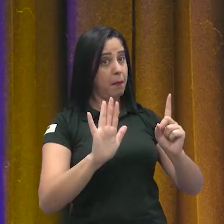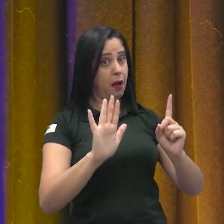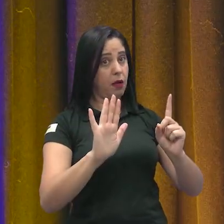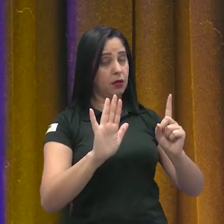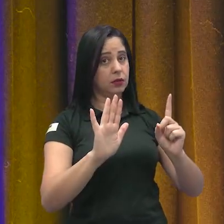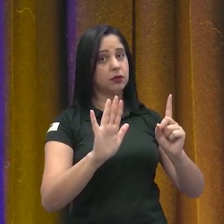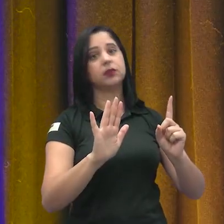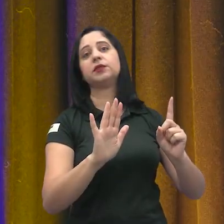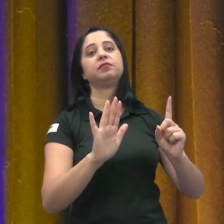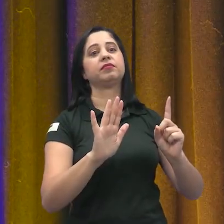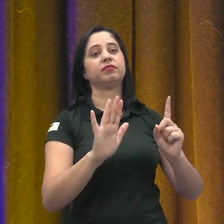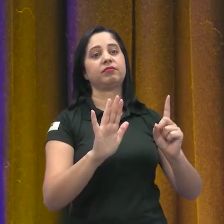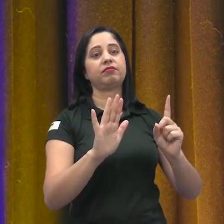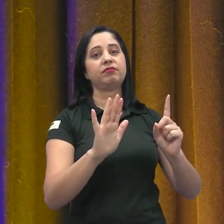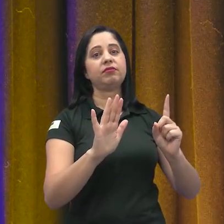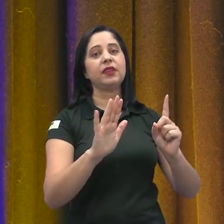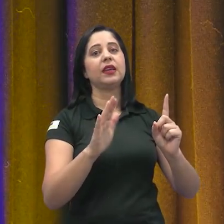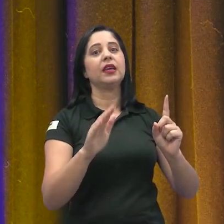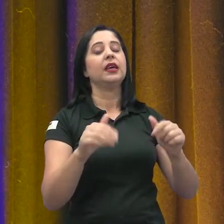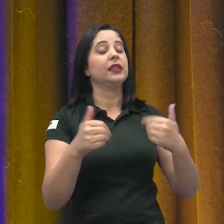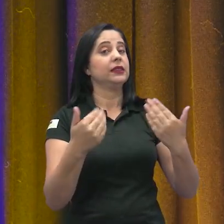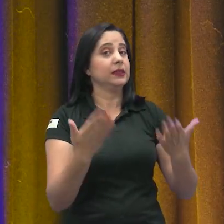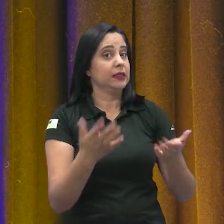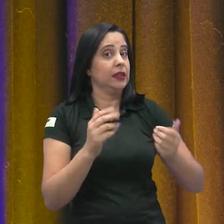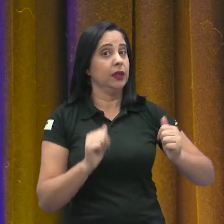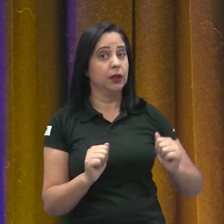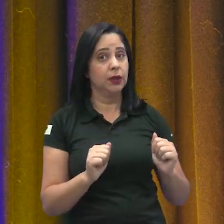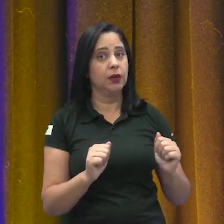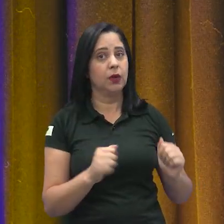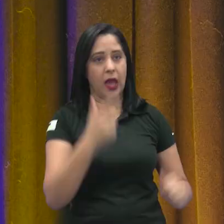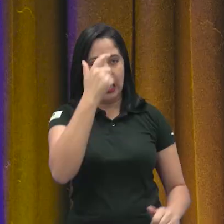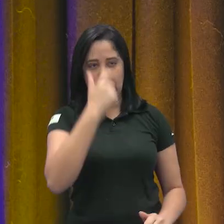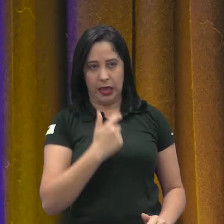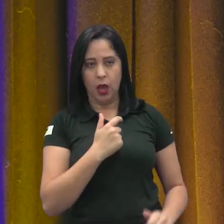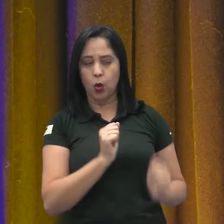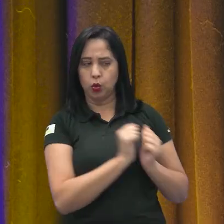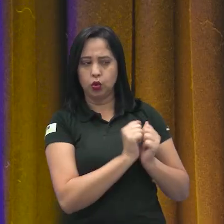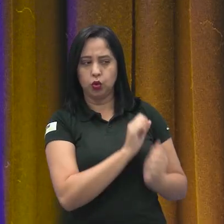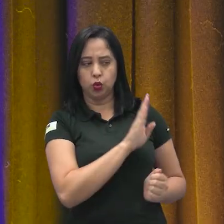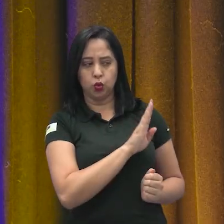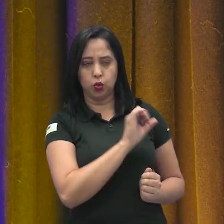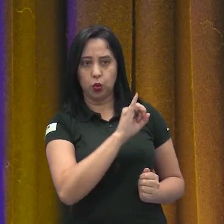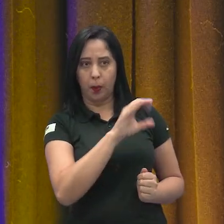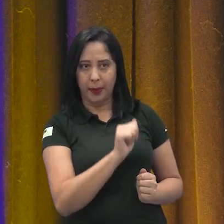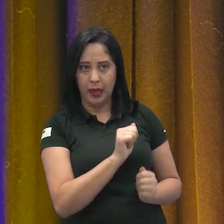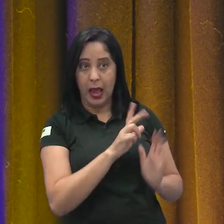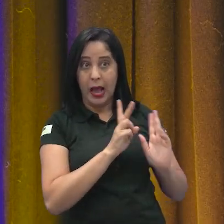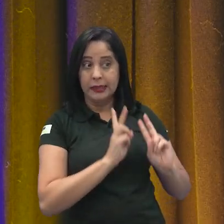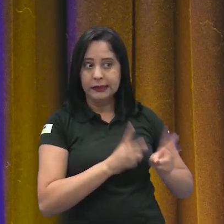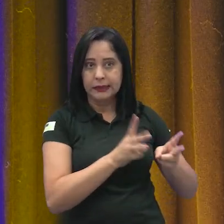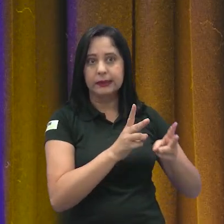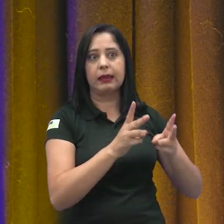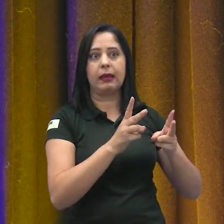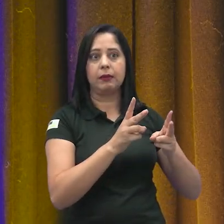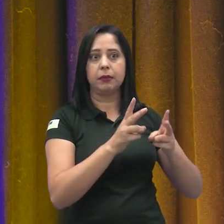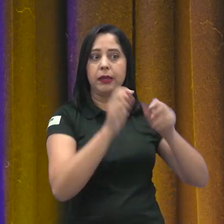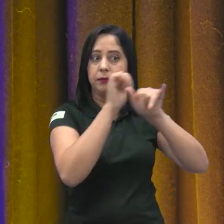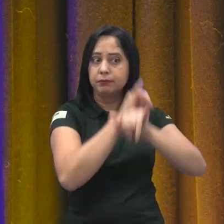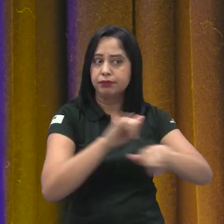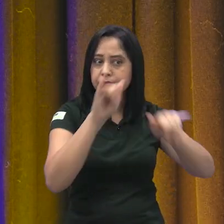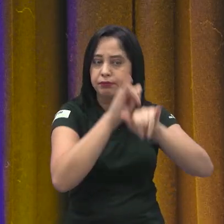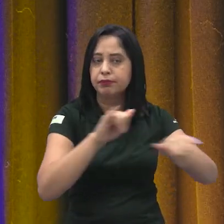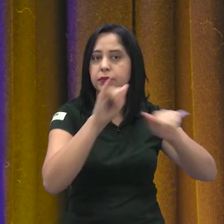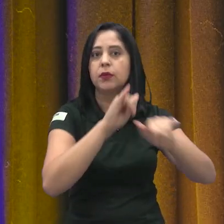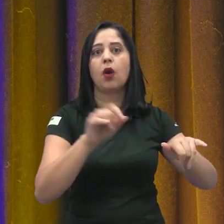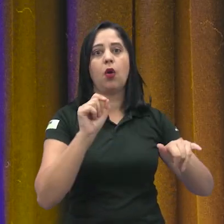pessoa a fazer algo que ela precisa fazer, né? E isso é uma coisa que eu e a Bia sempre trouxemos dentro da nossa gestão e é uma fala que eu sempre trago, inclusive